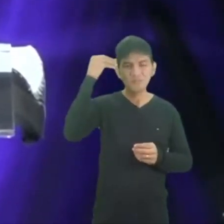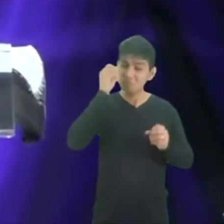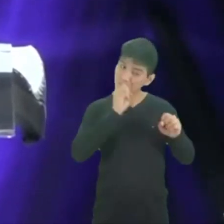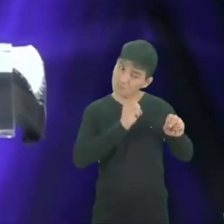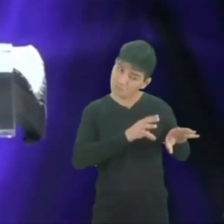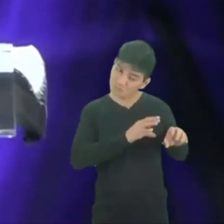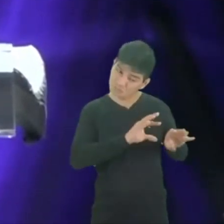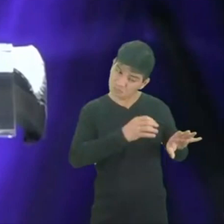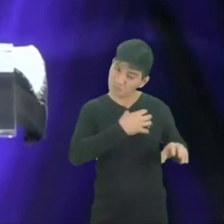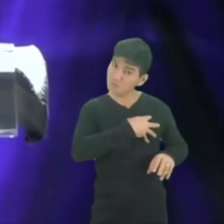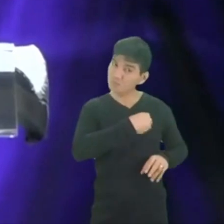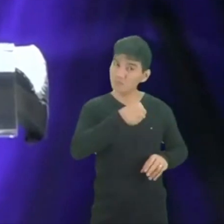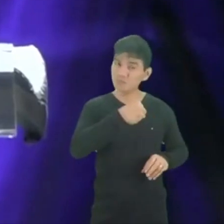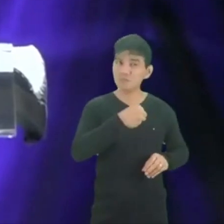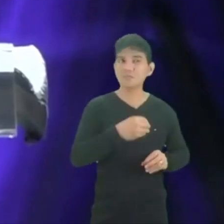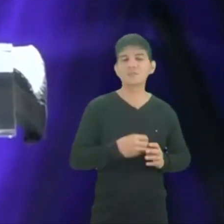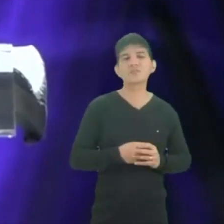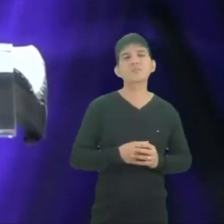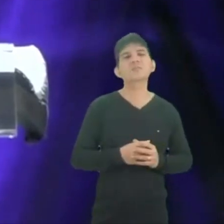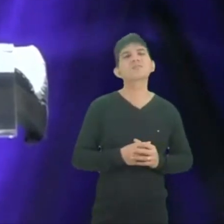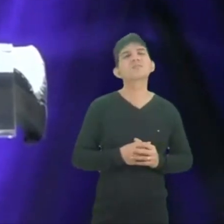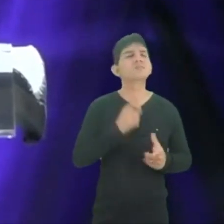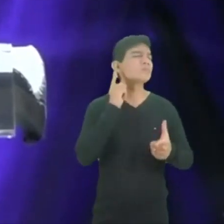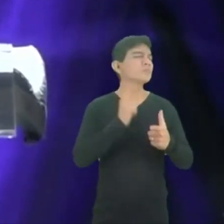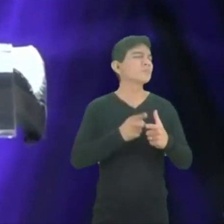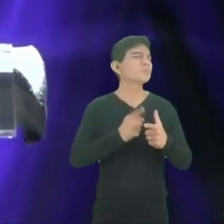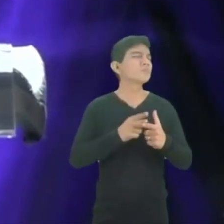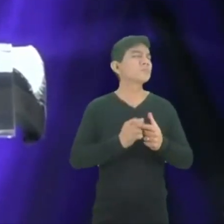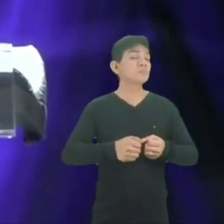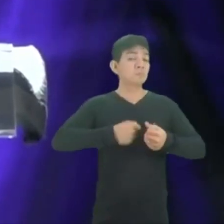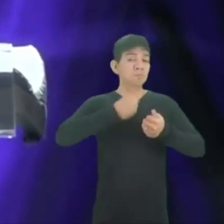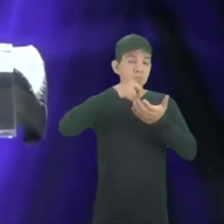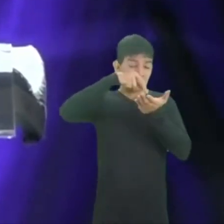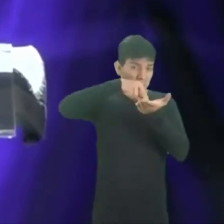nossos filhos. Porque o que fortalece,